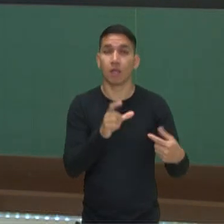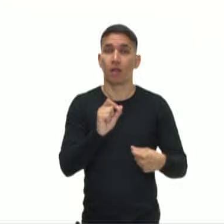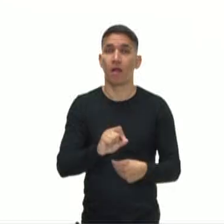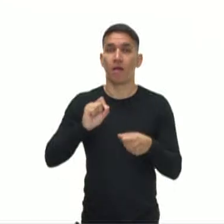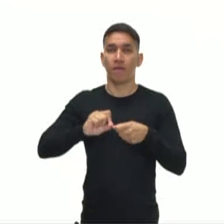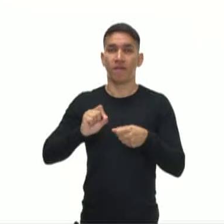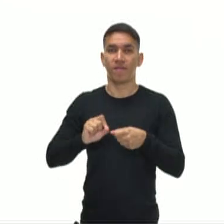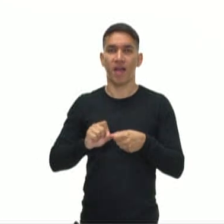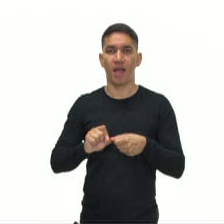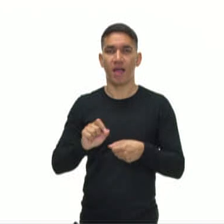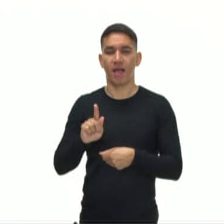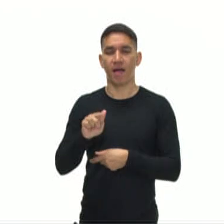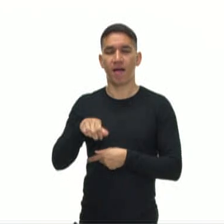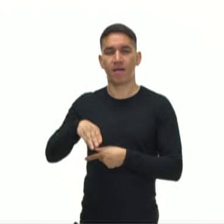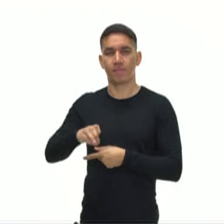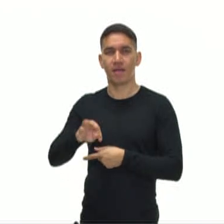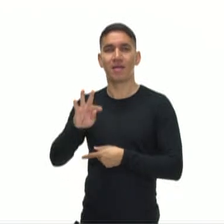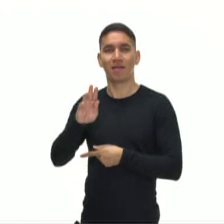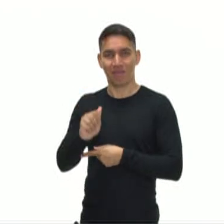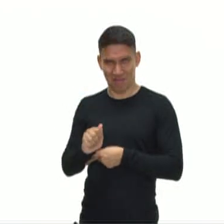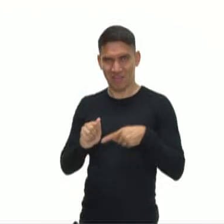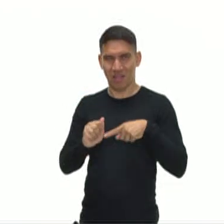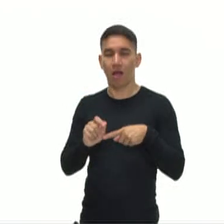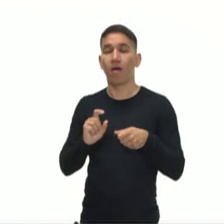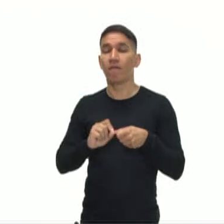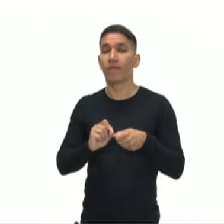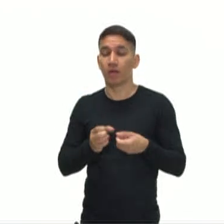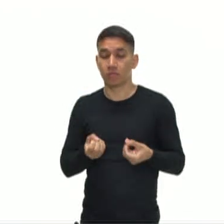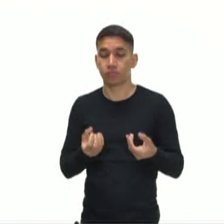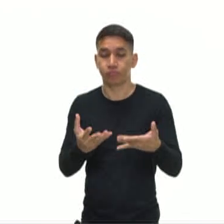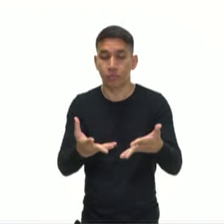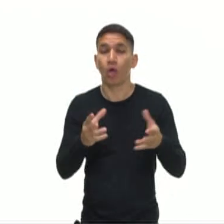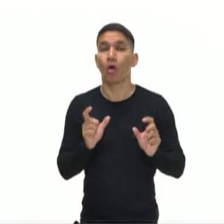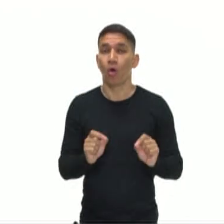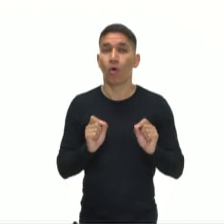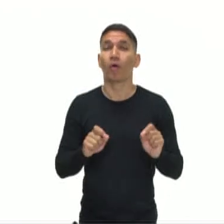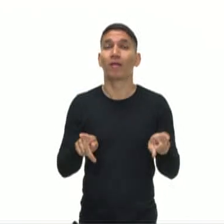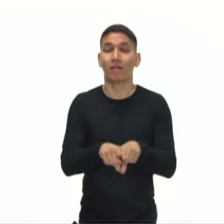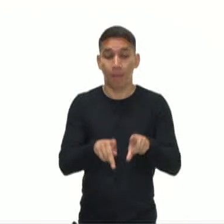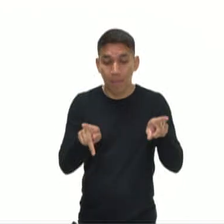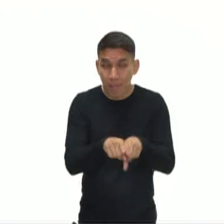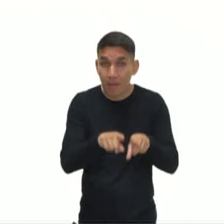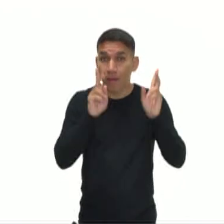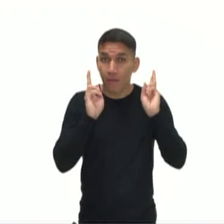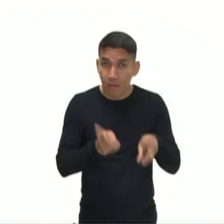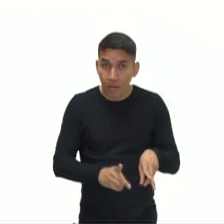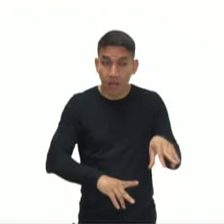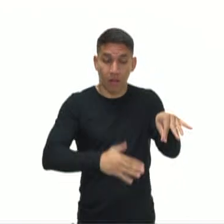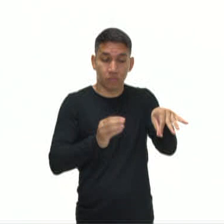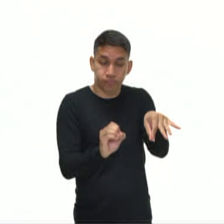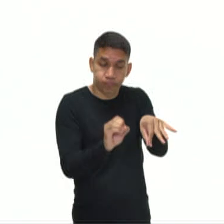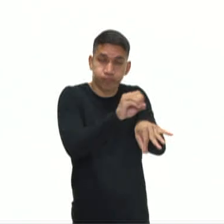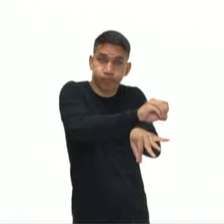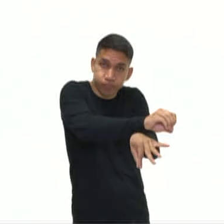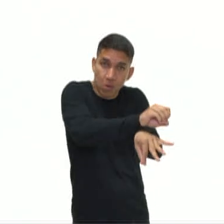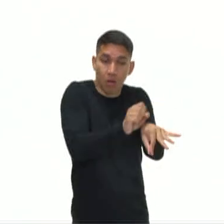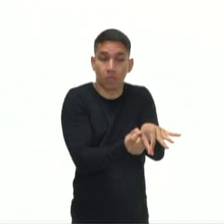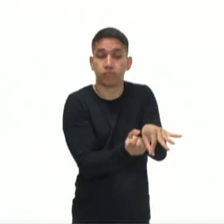femininos, que são os ovócitos, e ao mesmo tempo os ovários da mulher produzem os